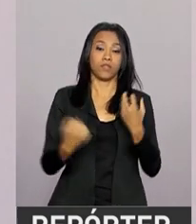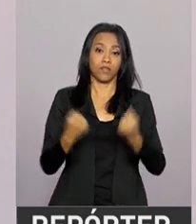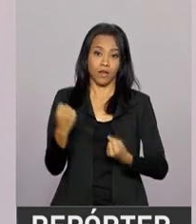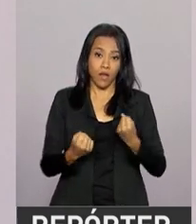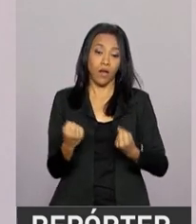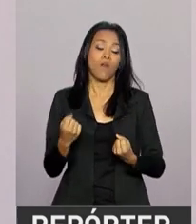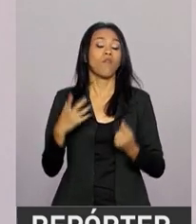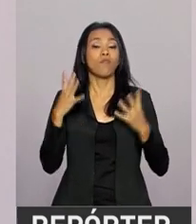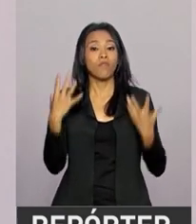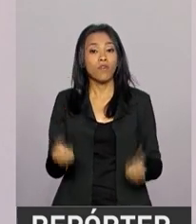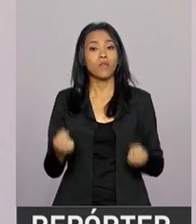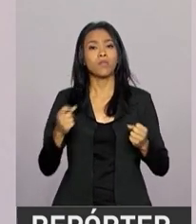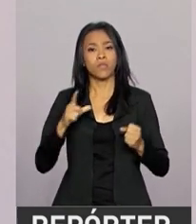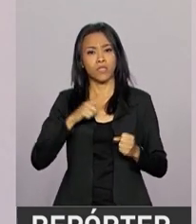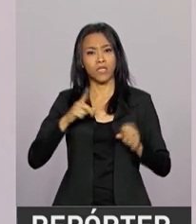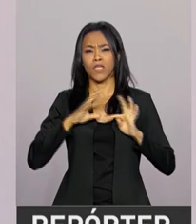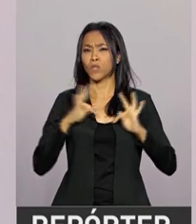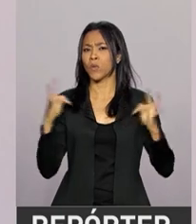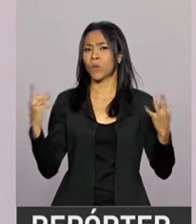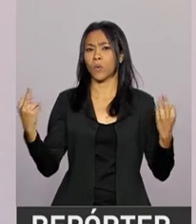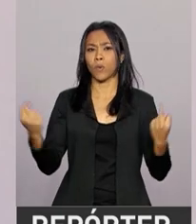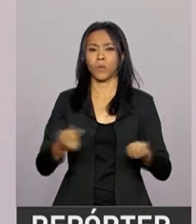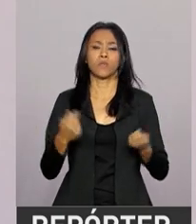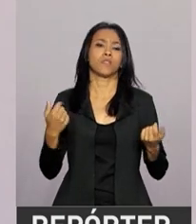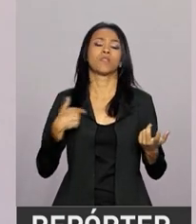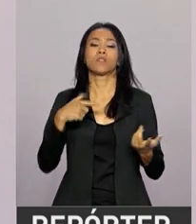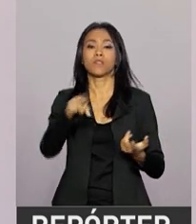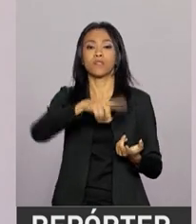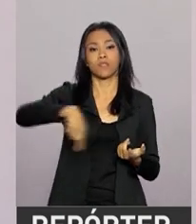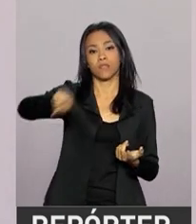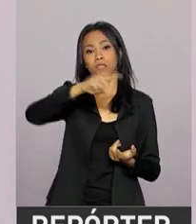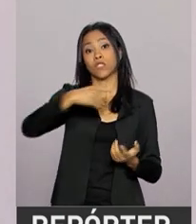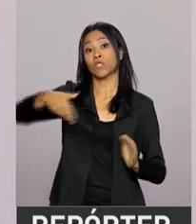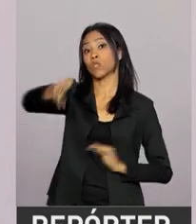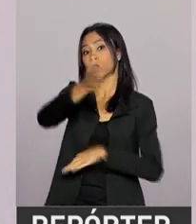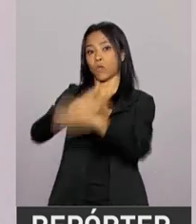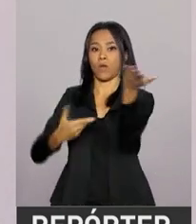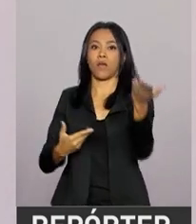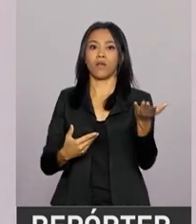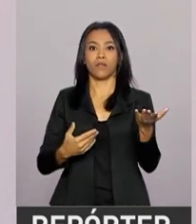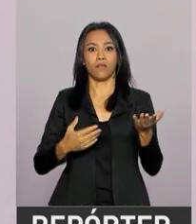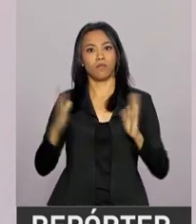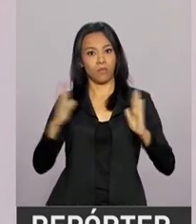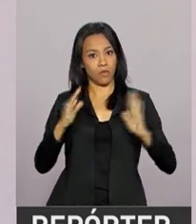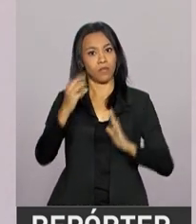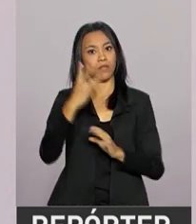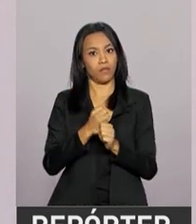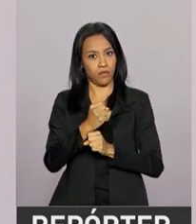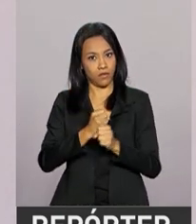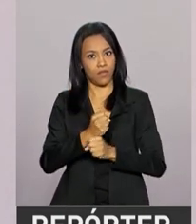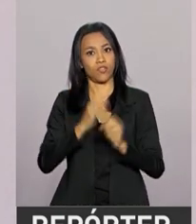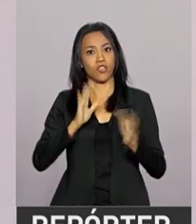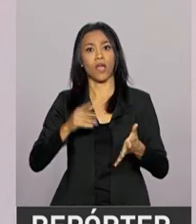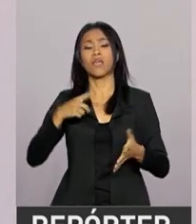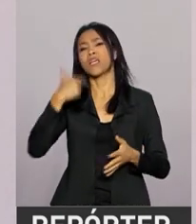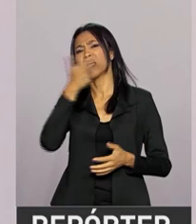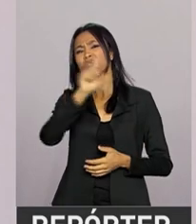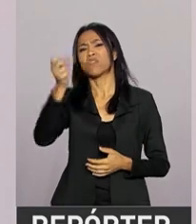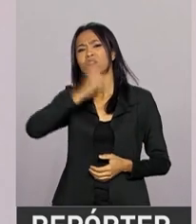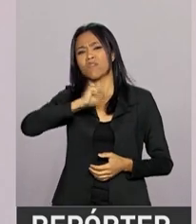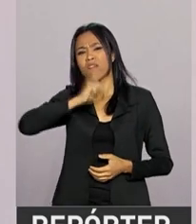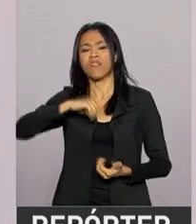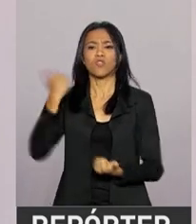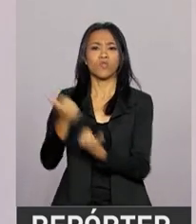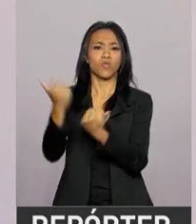todas as ambulâncias samu do brasil com menos de 3 anos em uso ea partir daí a cada ano só substituiremos aquelas